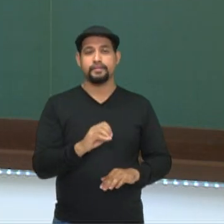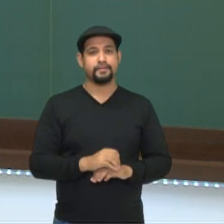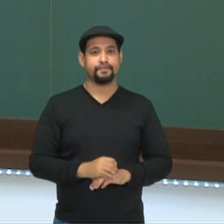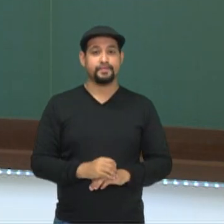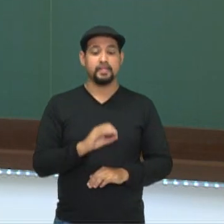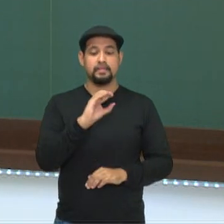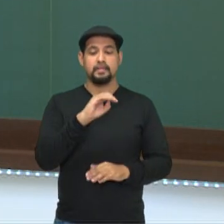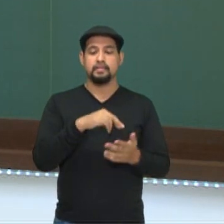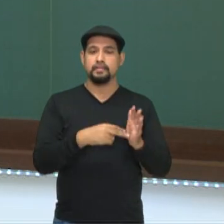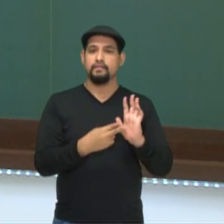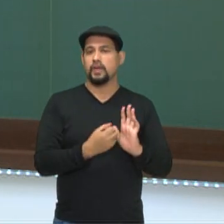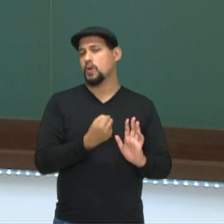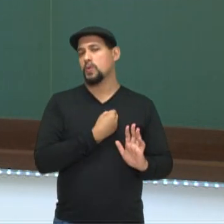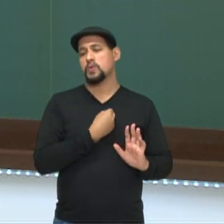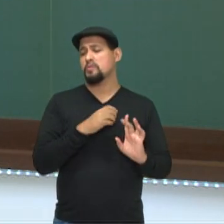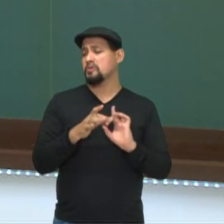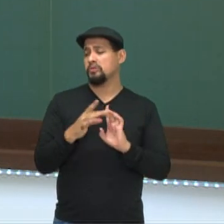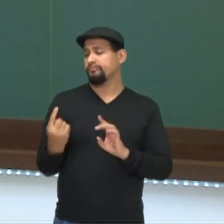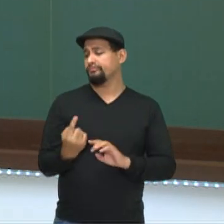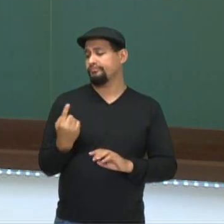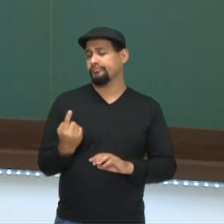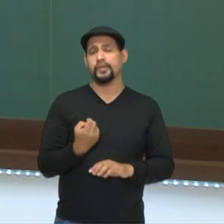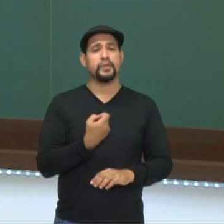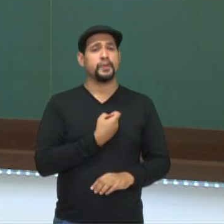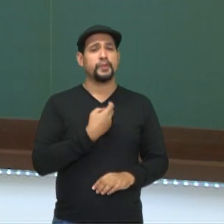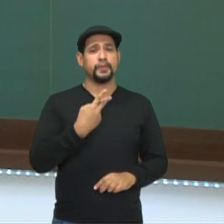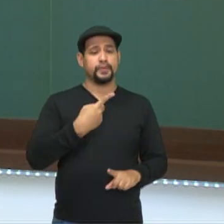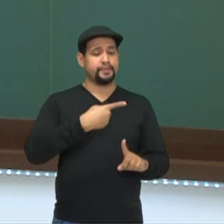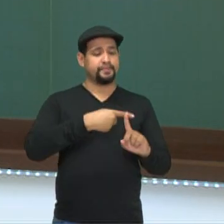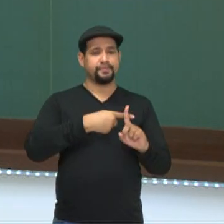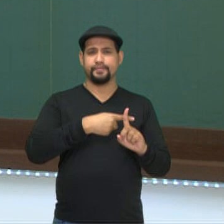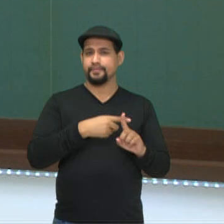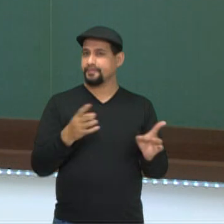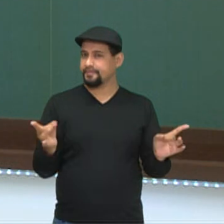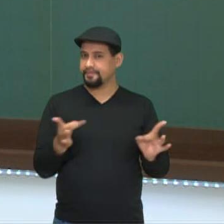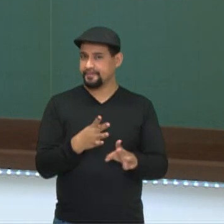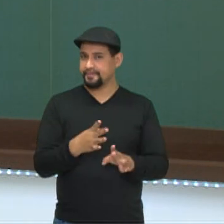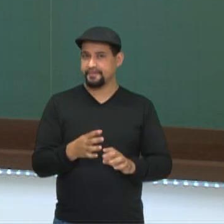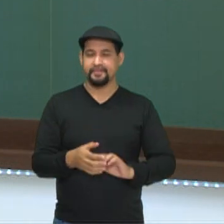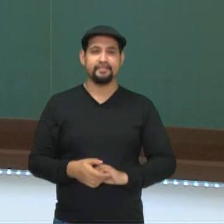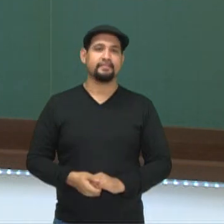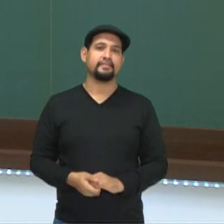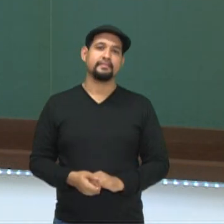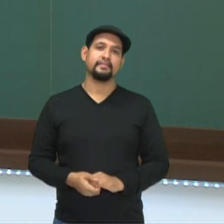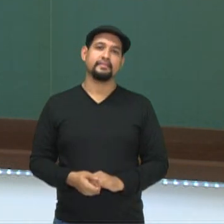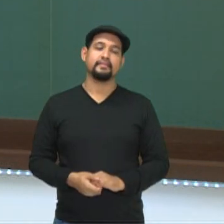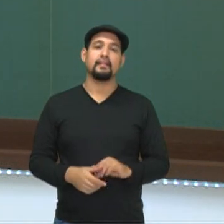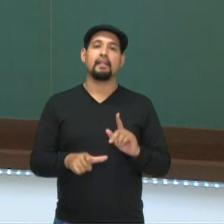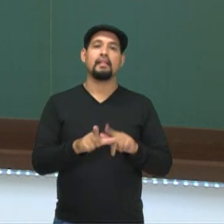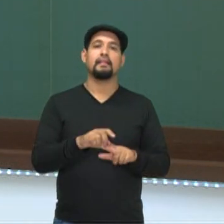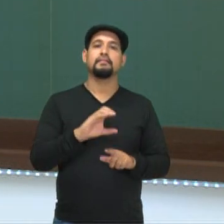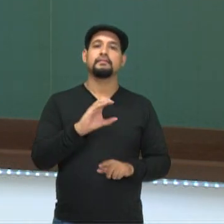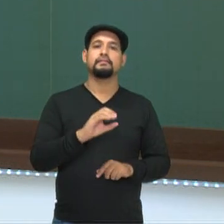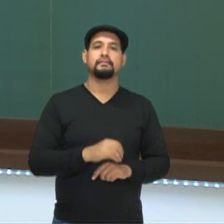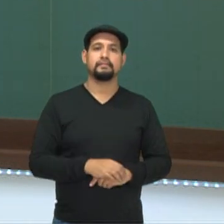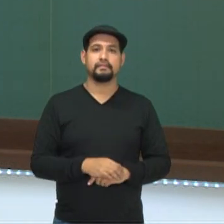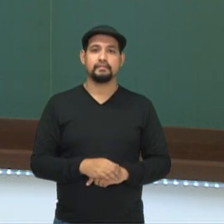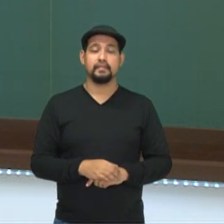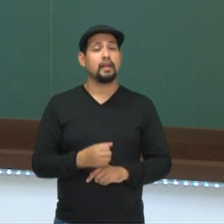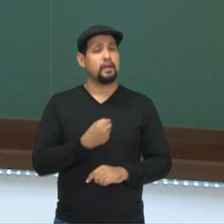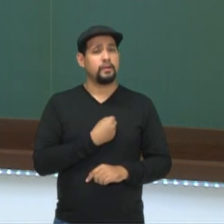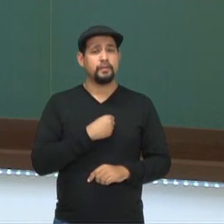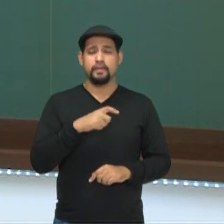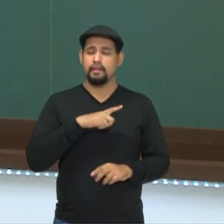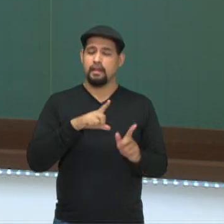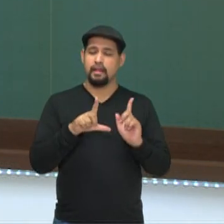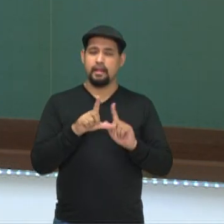C é um número independente, sozinho, 2, positivo. Fechou, acabou. Letra C, A é o número que acompanha a